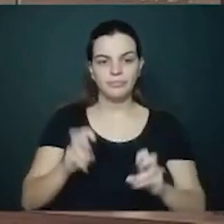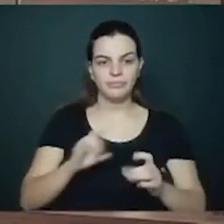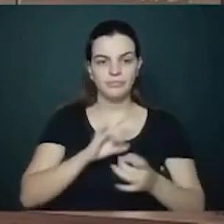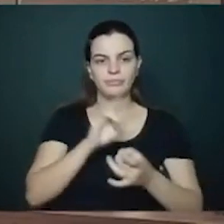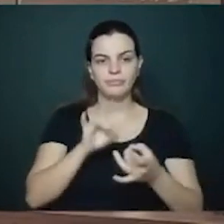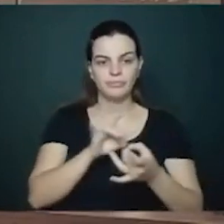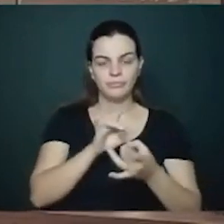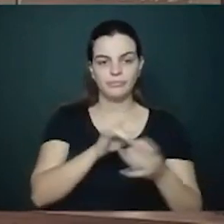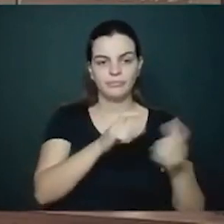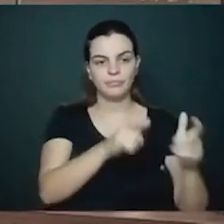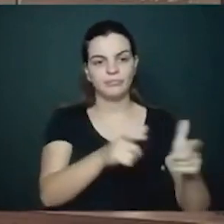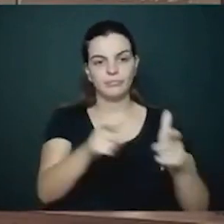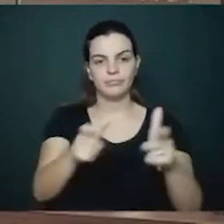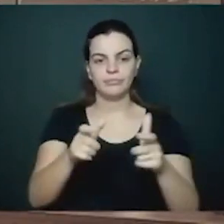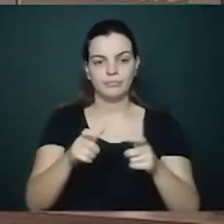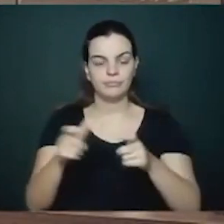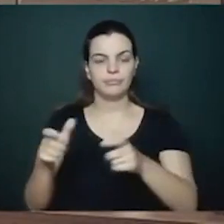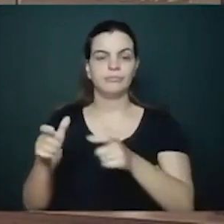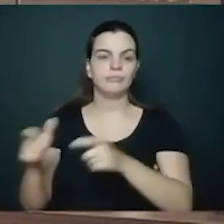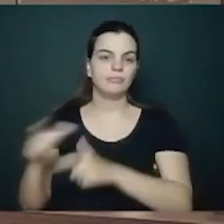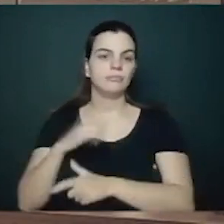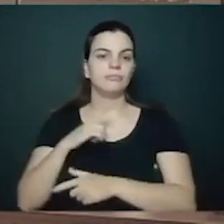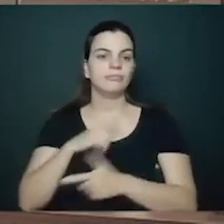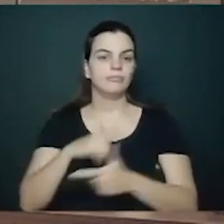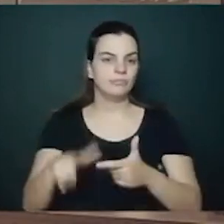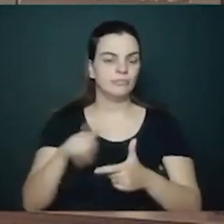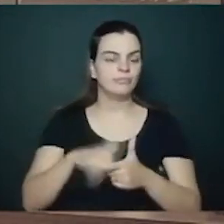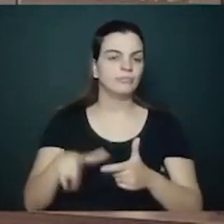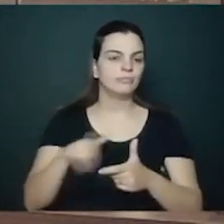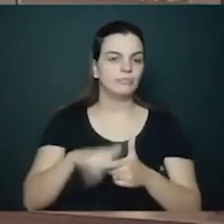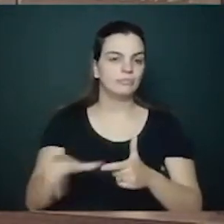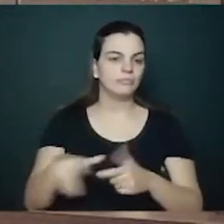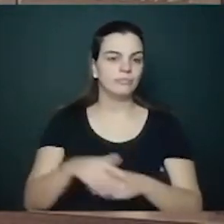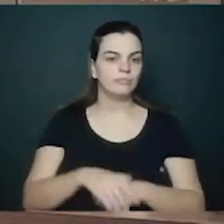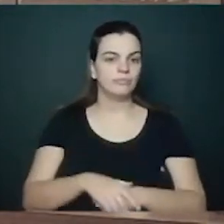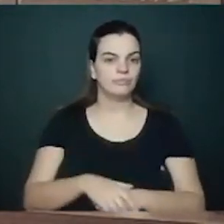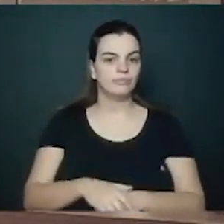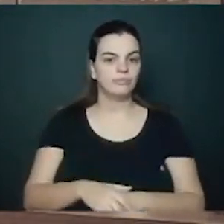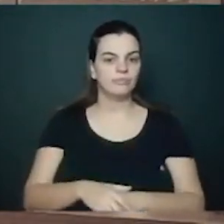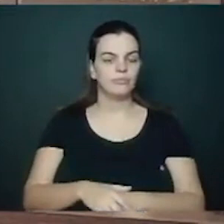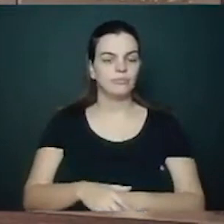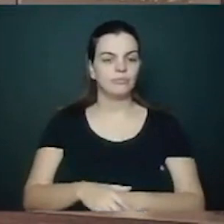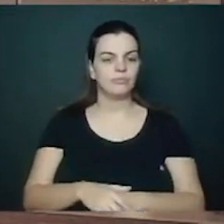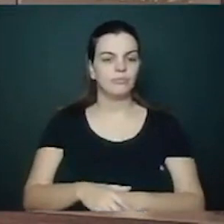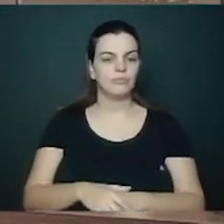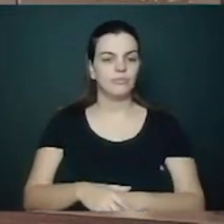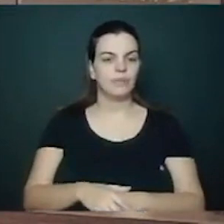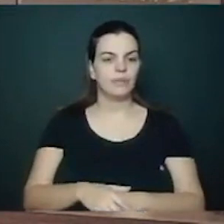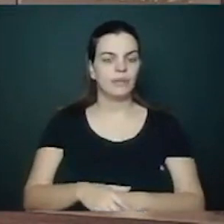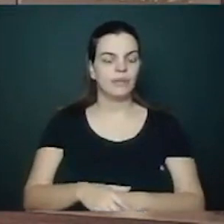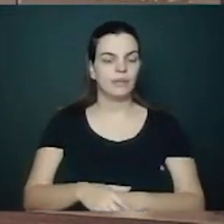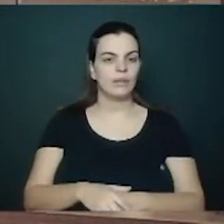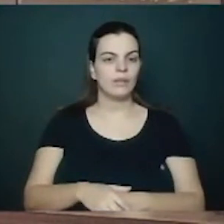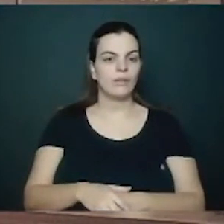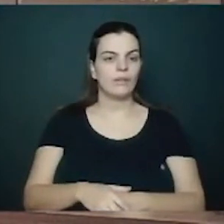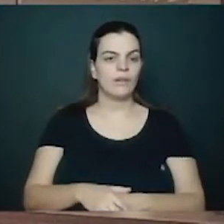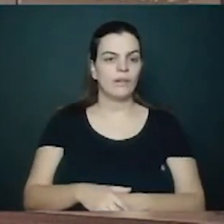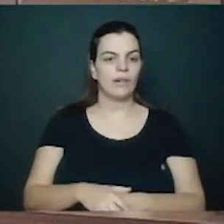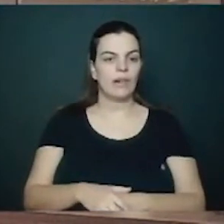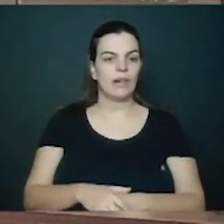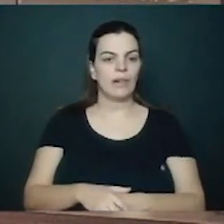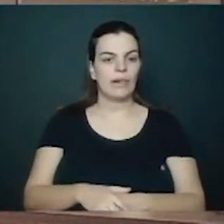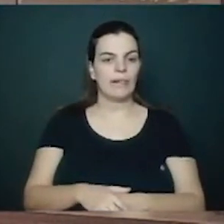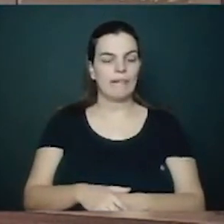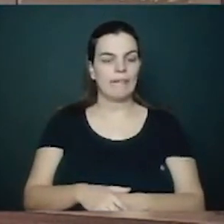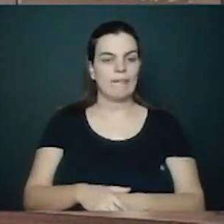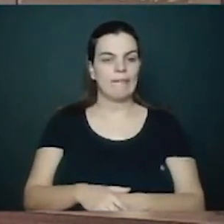que estão realmente com muitos problemas. Então, a gente, né, está aí trabalhando, a segurança também é a pauta,